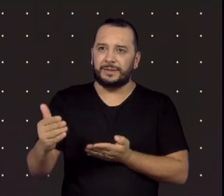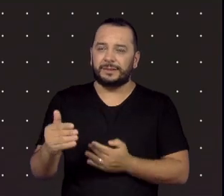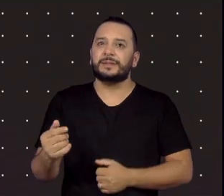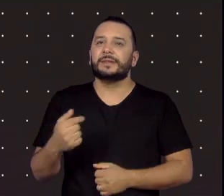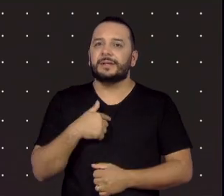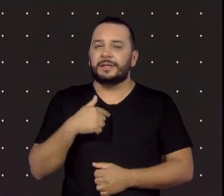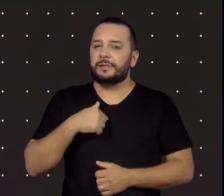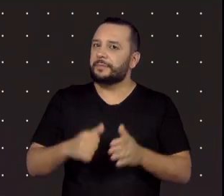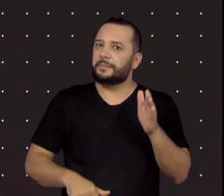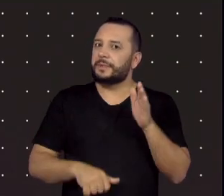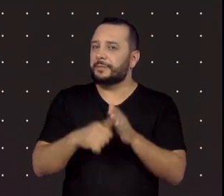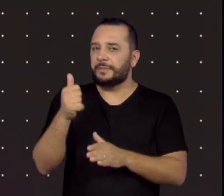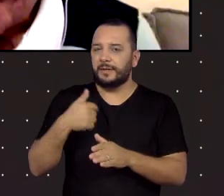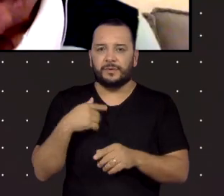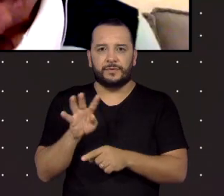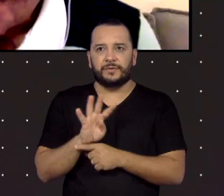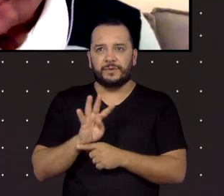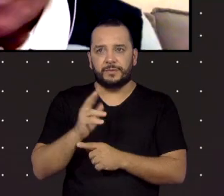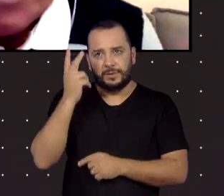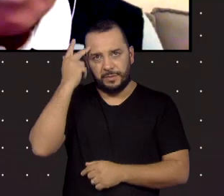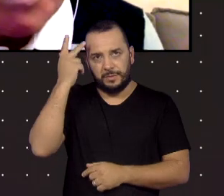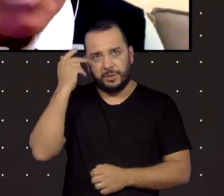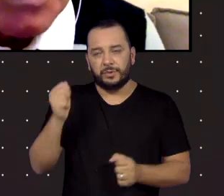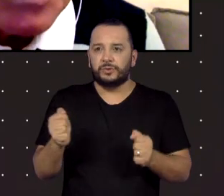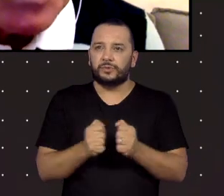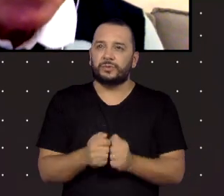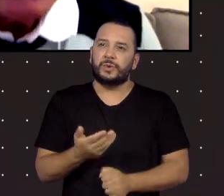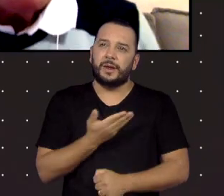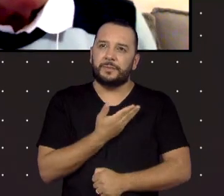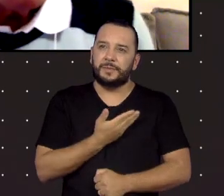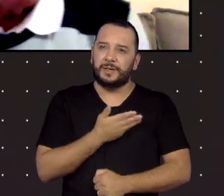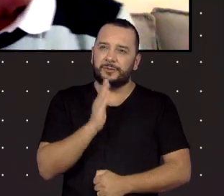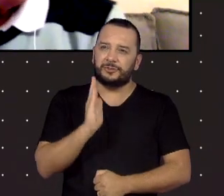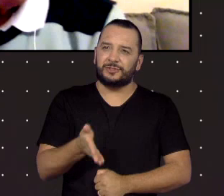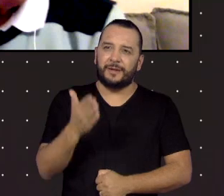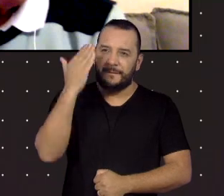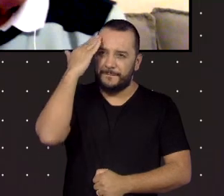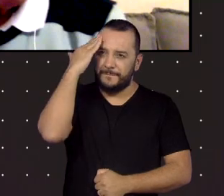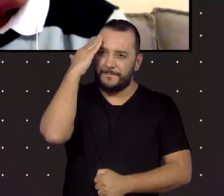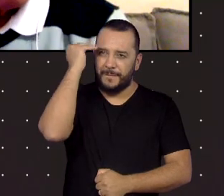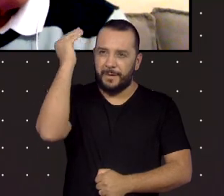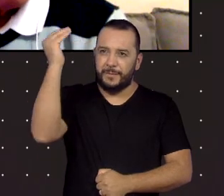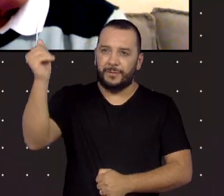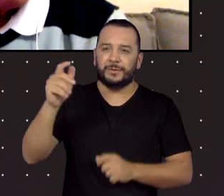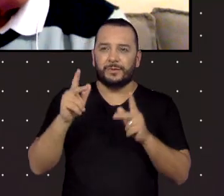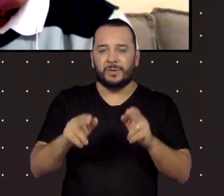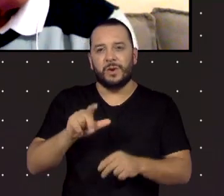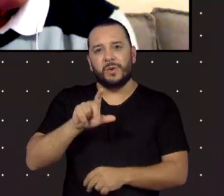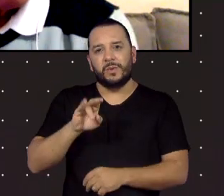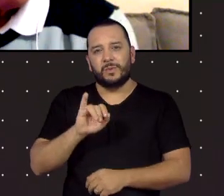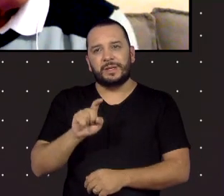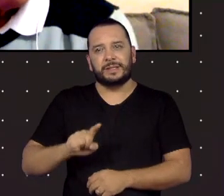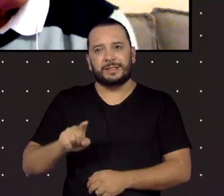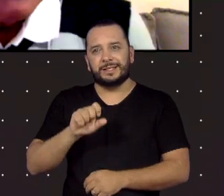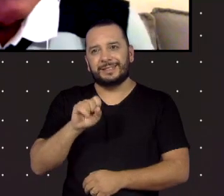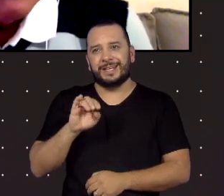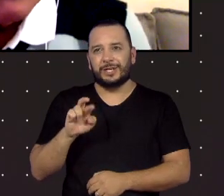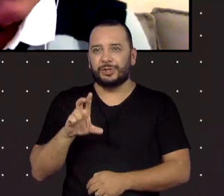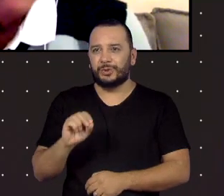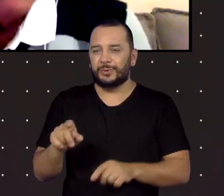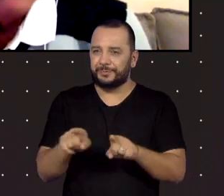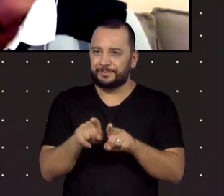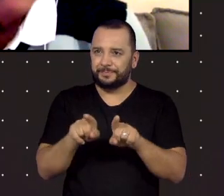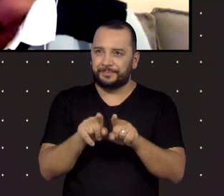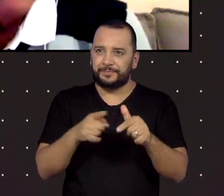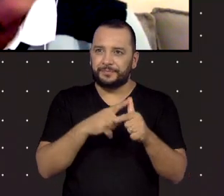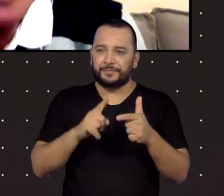primeiro longa-metragem, ao lado de colegas já realizados, como Luiz Sérgio Persson e o Roberto